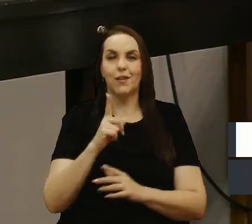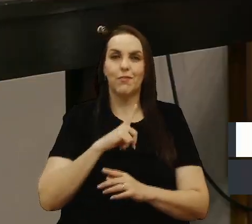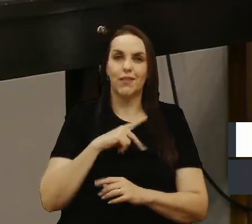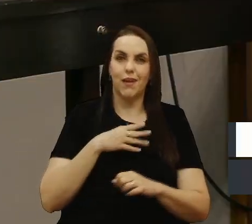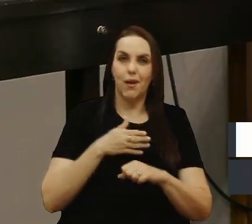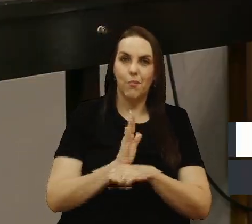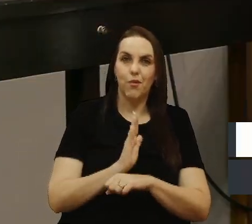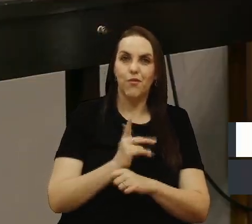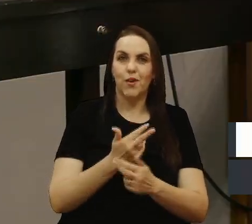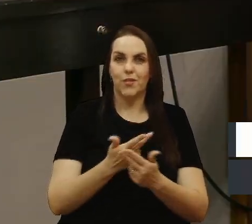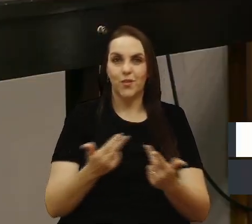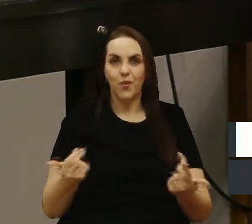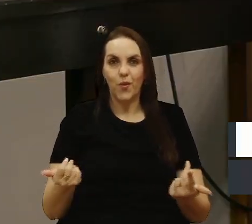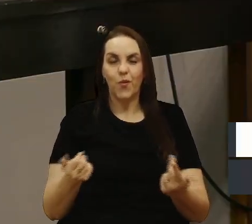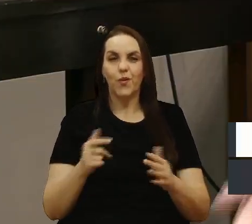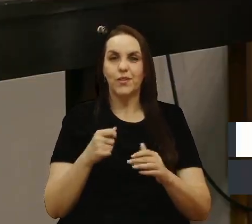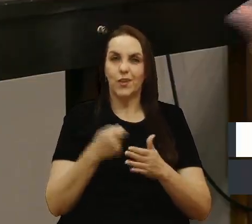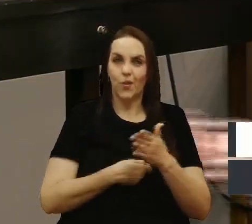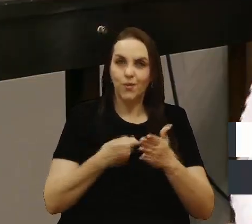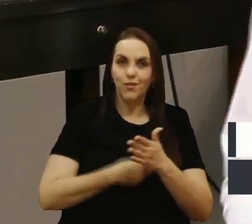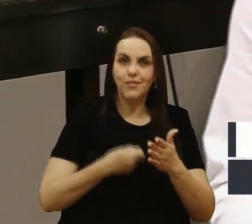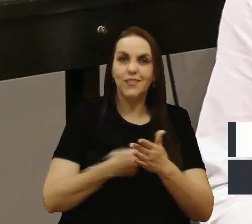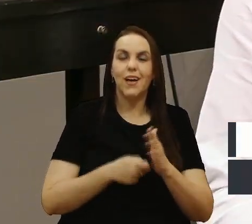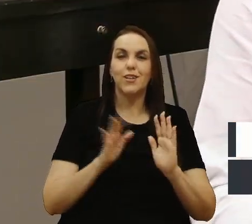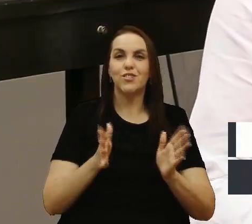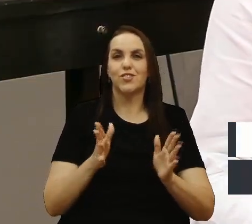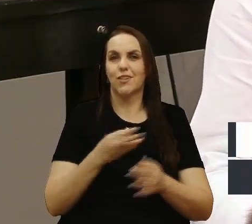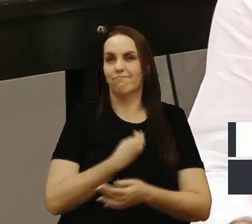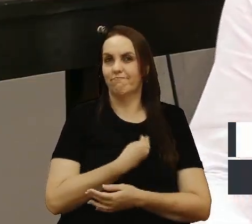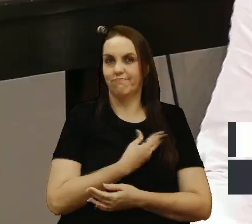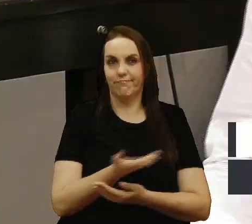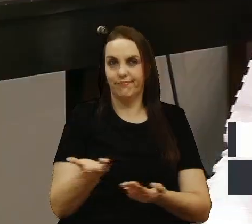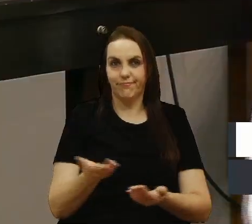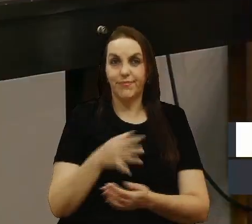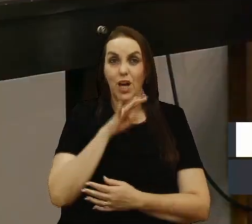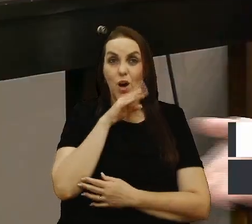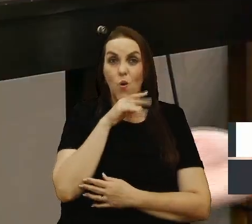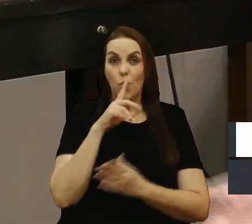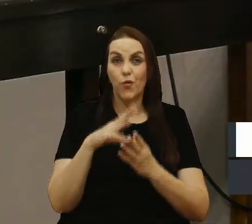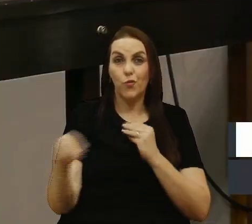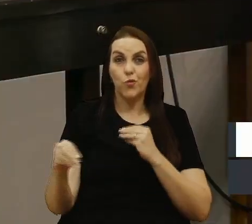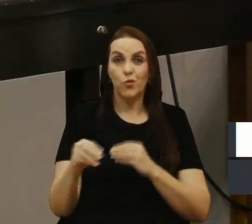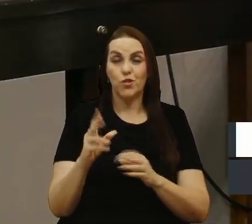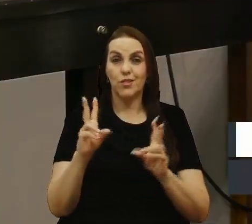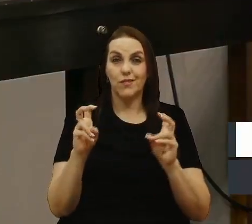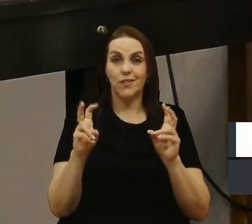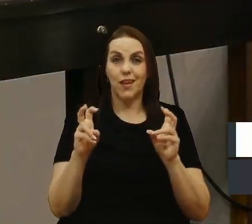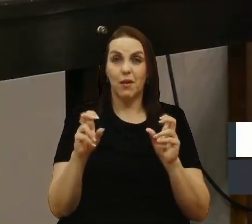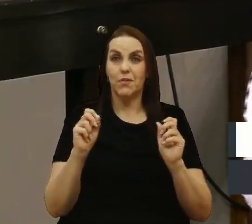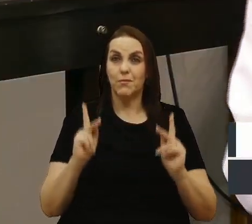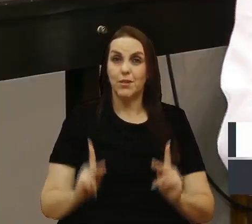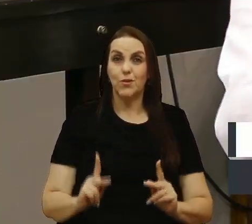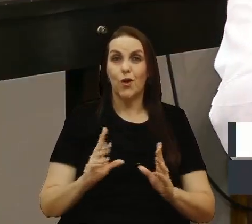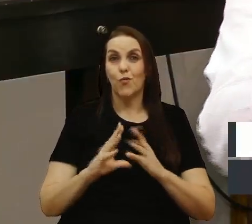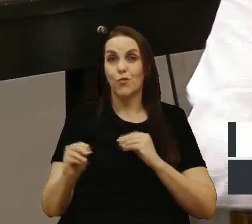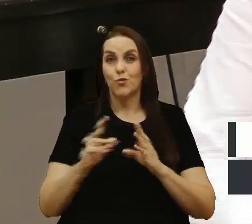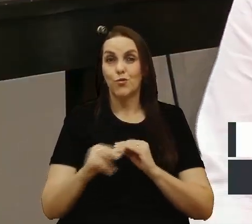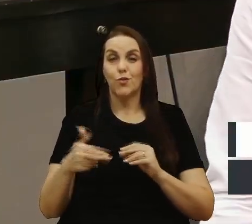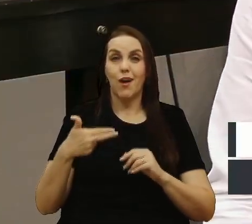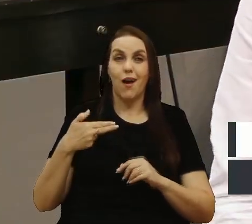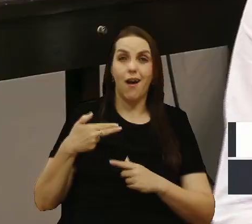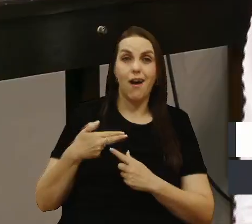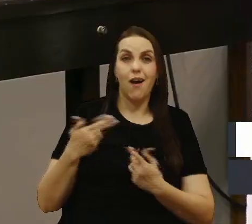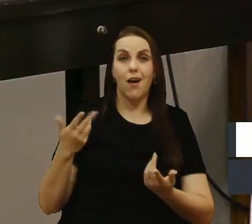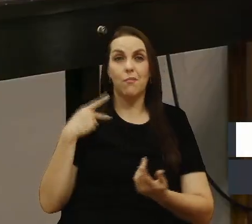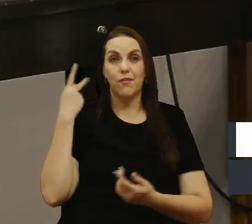né, vereador Caleb Garbim, ou lutar, que já estão aí, né? E é ruim fugir do tema, mas acabou o pessoal fugindo do tema, falando de arma de fogo. Uma pena a vereadora Rose